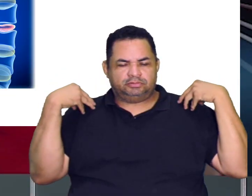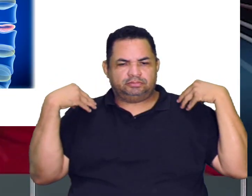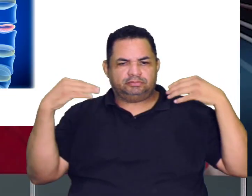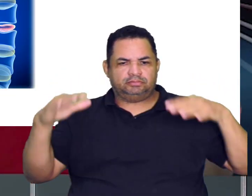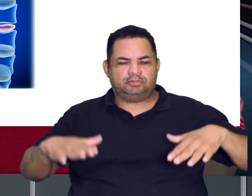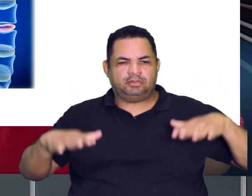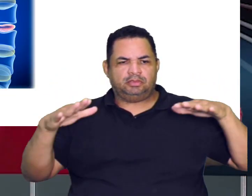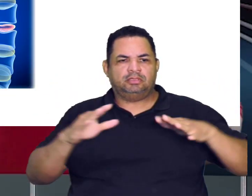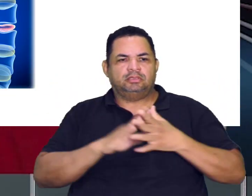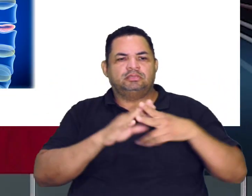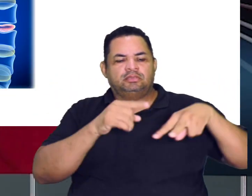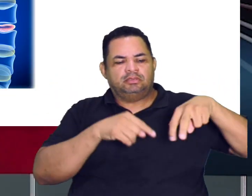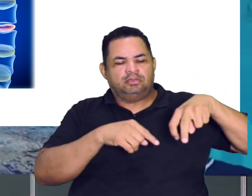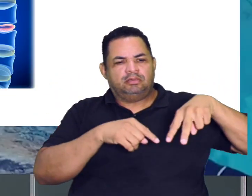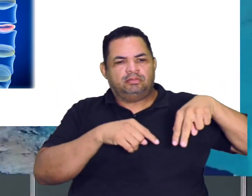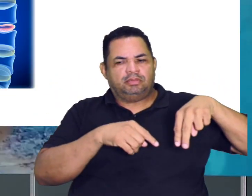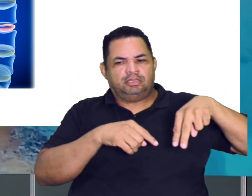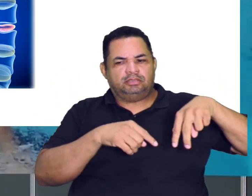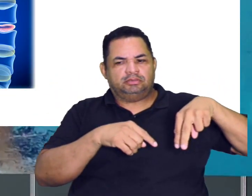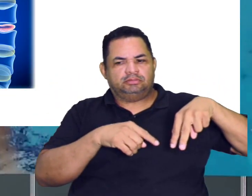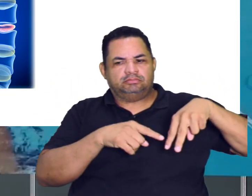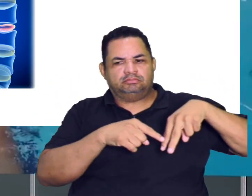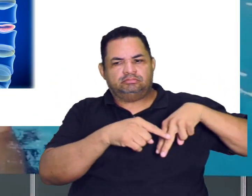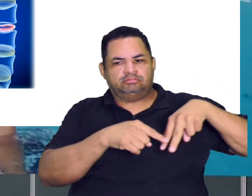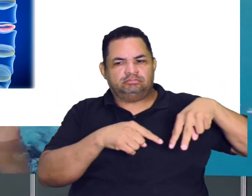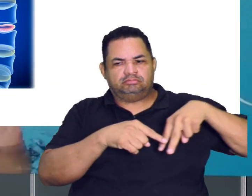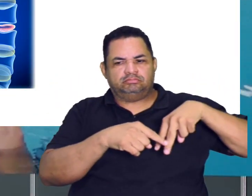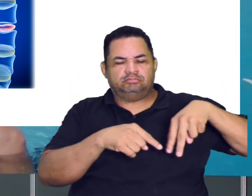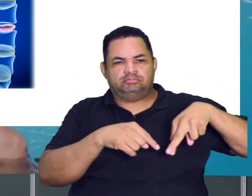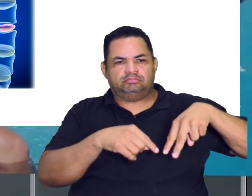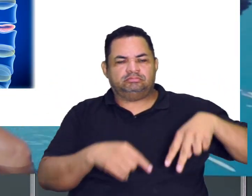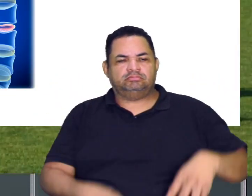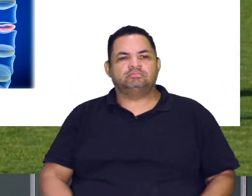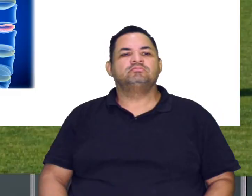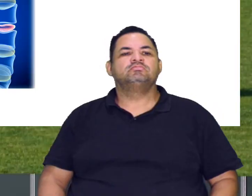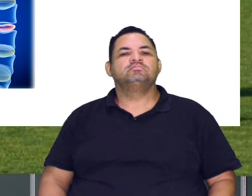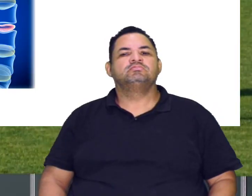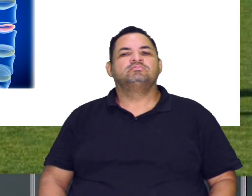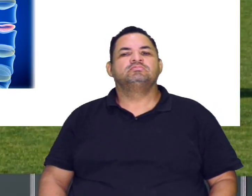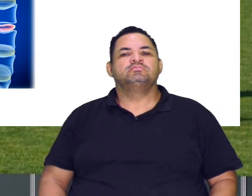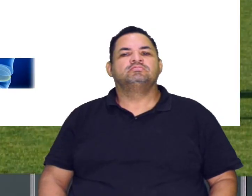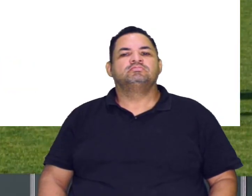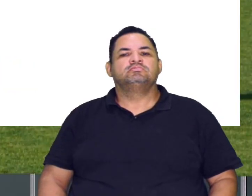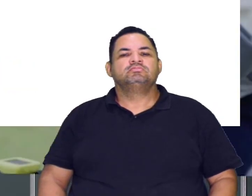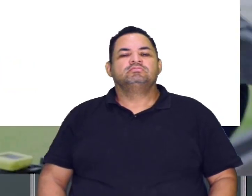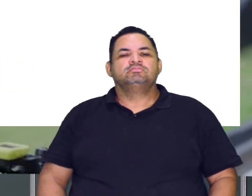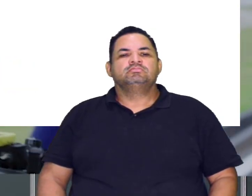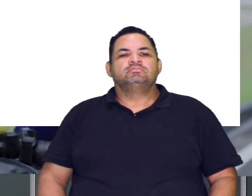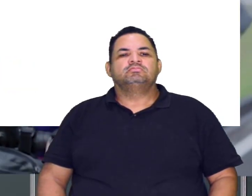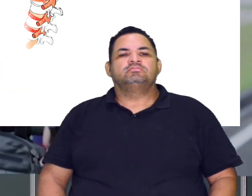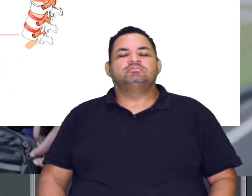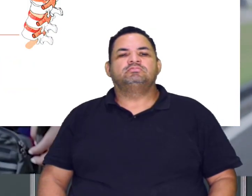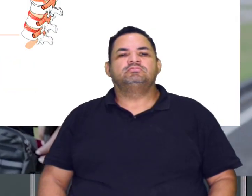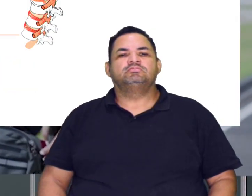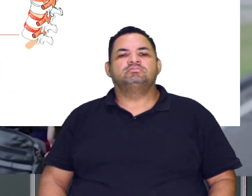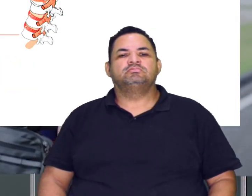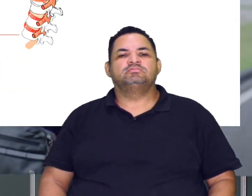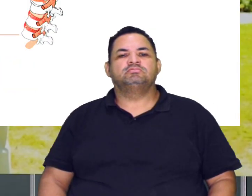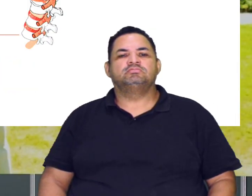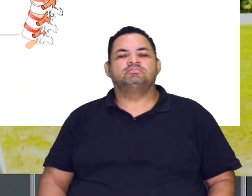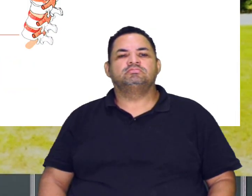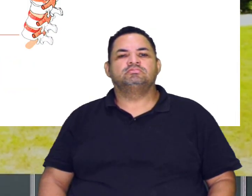braços, né? E membros inferiores, as pernas. Muito bem. O que mais que nós temos aí? Olha